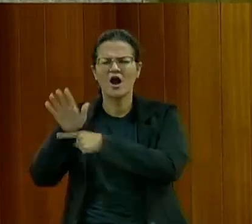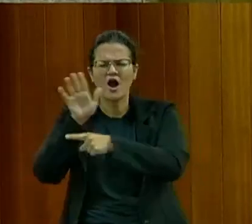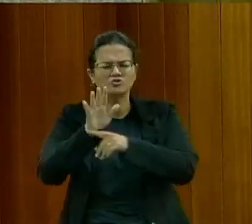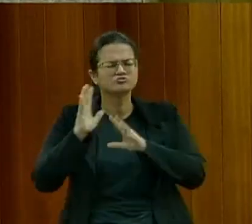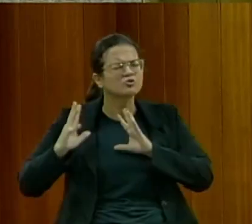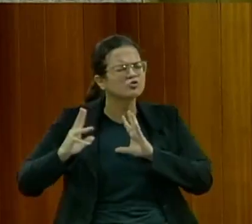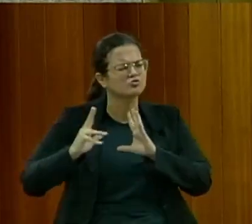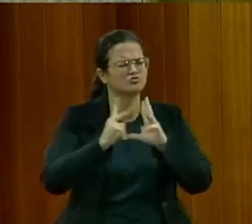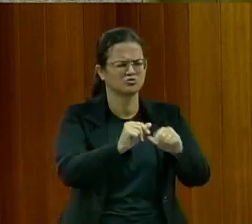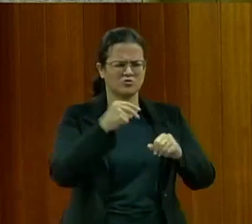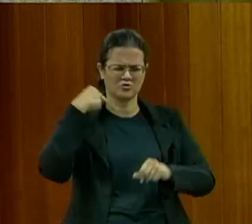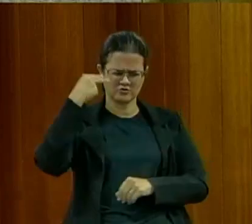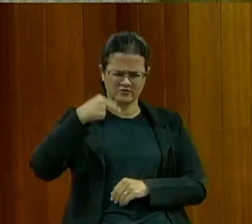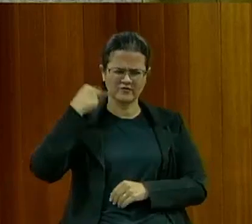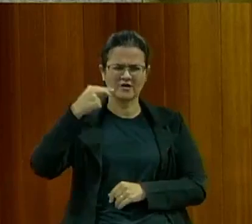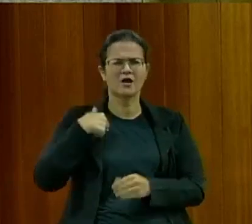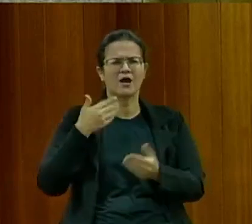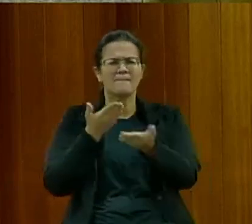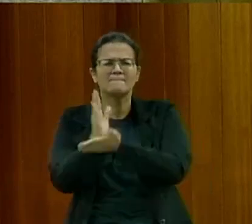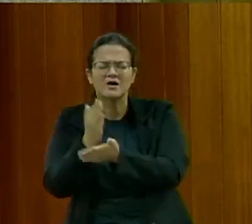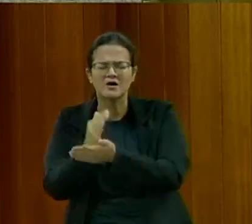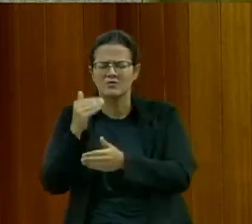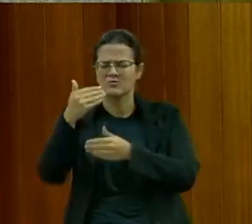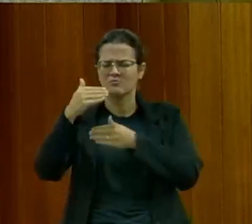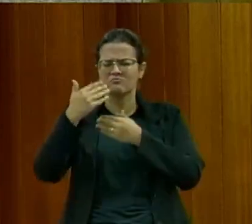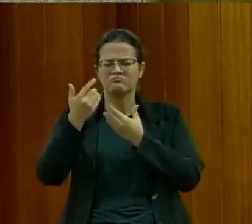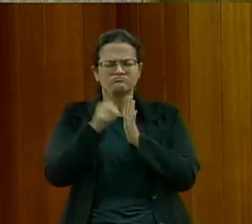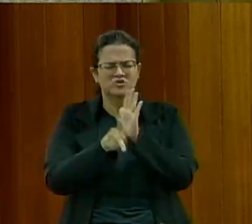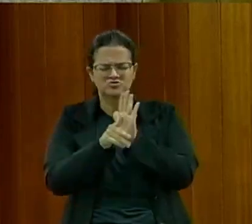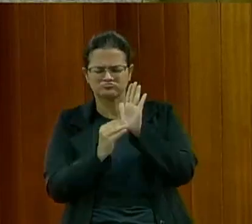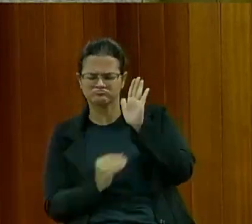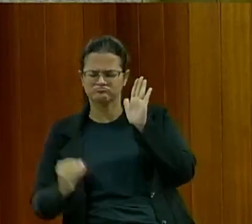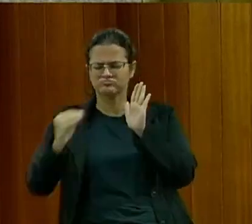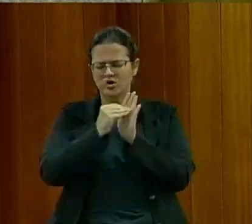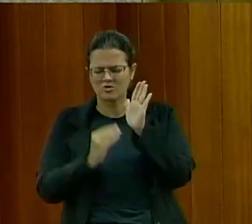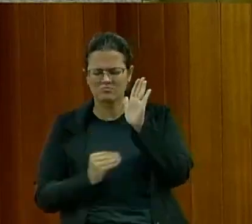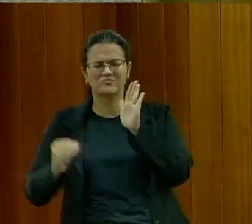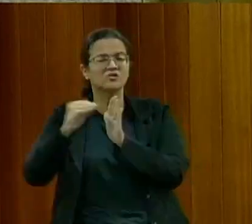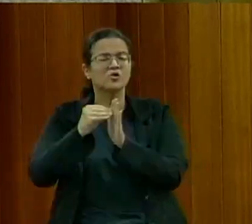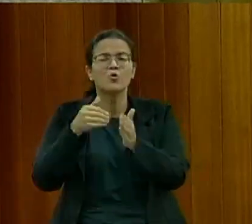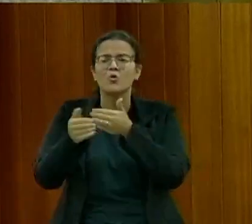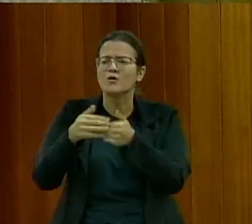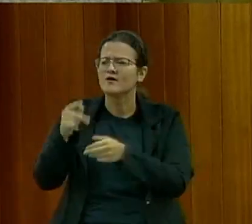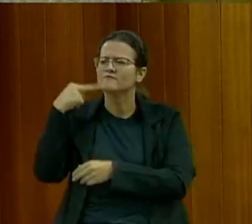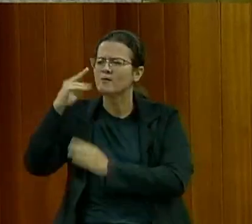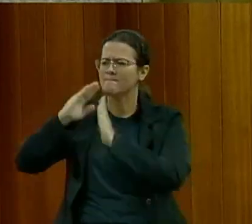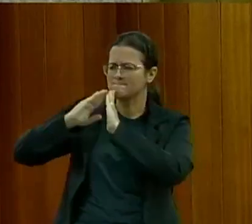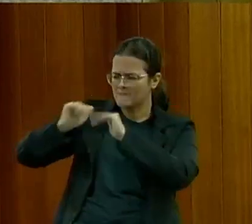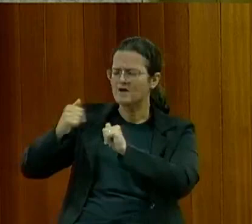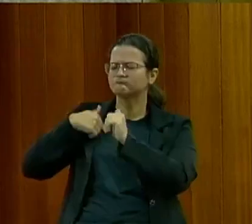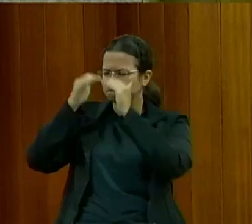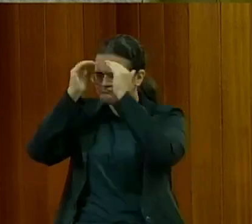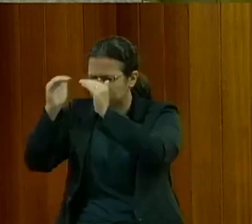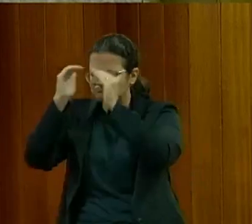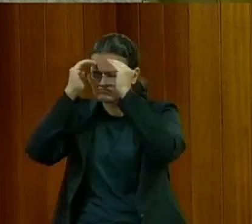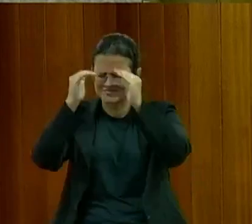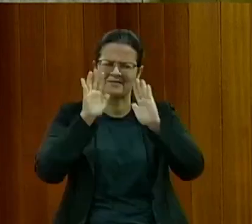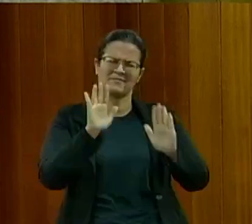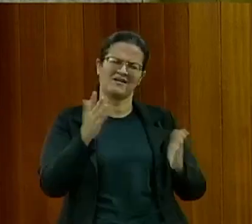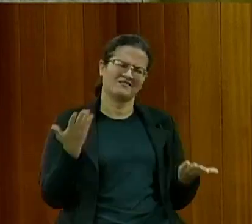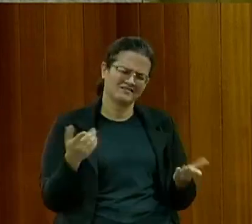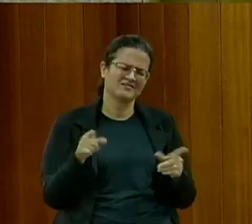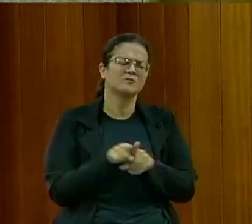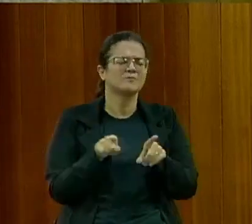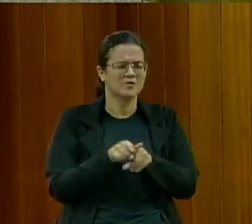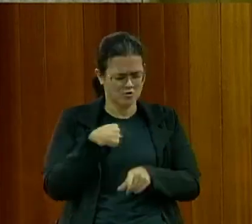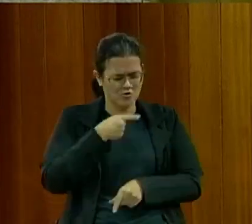Passa projeto na frente, faz tudo o que o vereador quer ali. Mas não vem não. E eu já vou falar logo. Lá